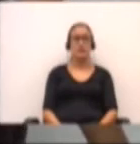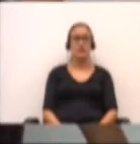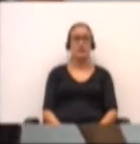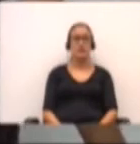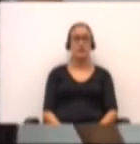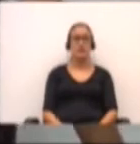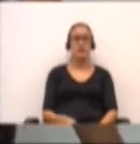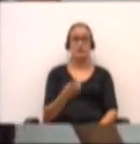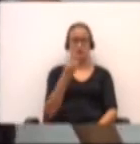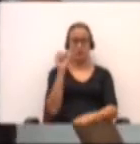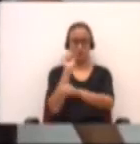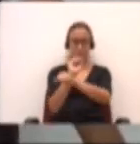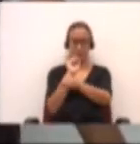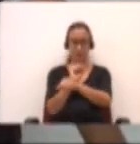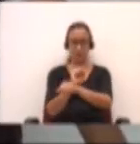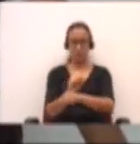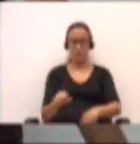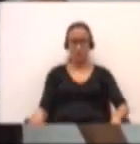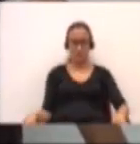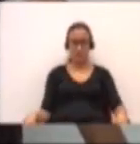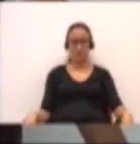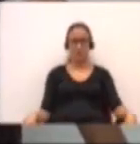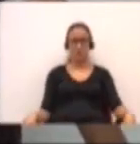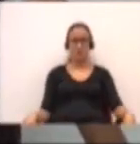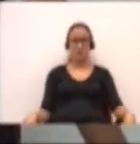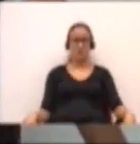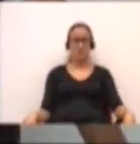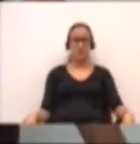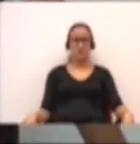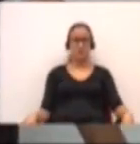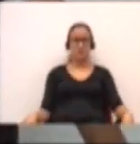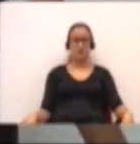Está suspenso os trabalhos, por favor.